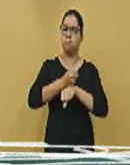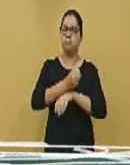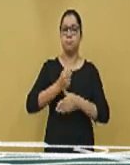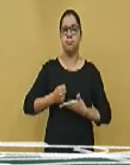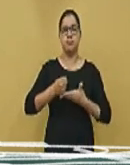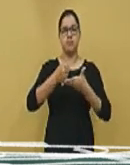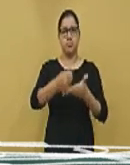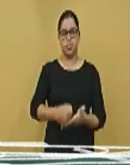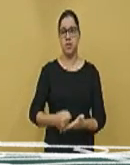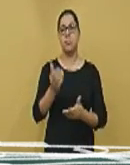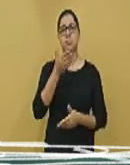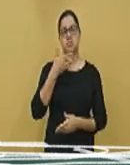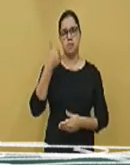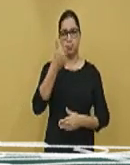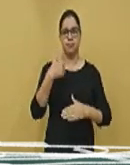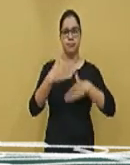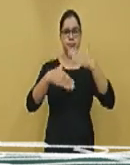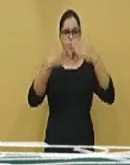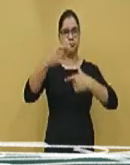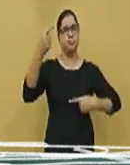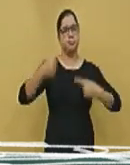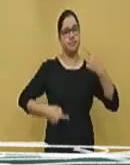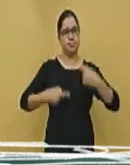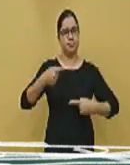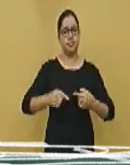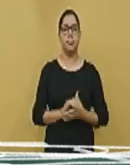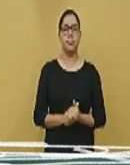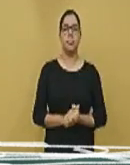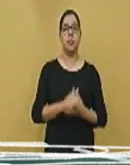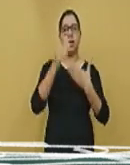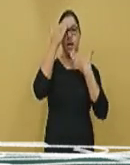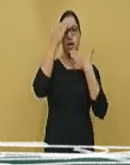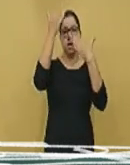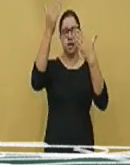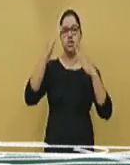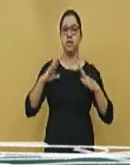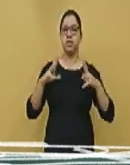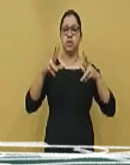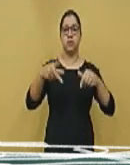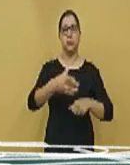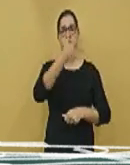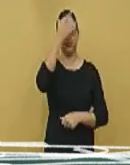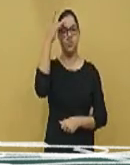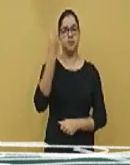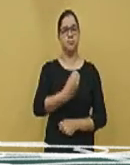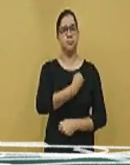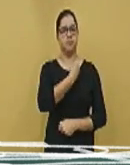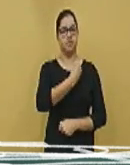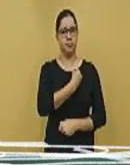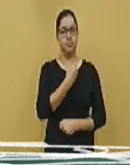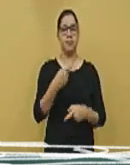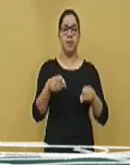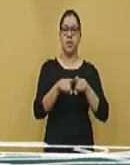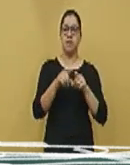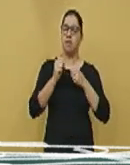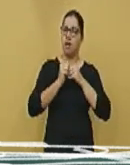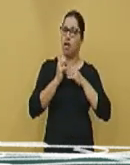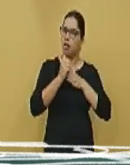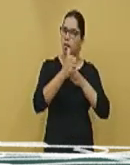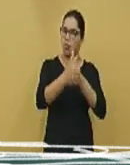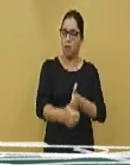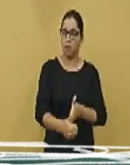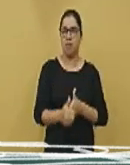para a realização de todos os debates. Agradecemos a todos os presentes aqui e a todos que nos acompanham ao